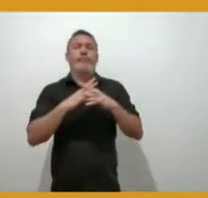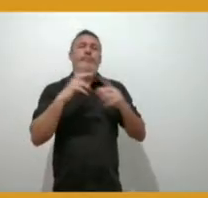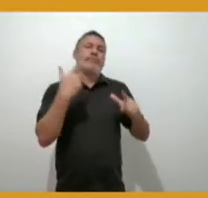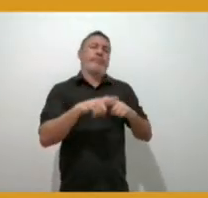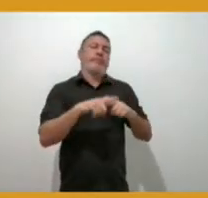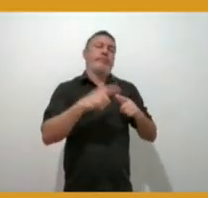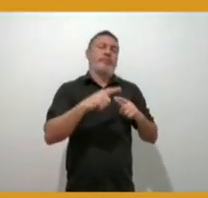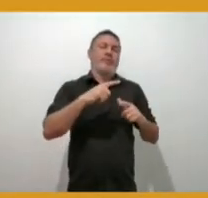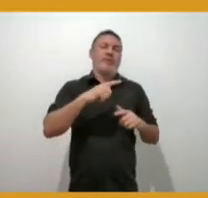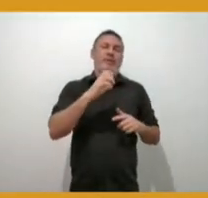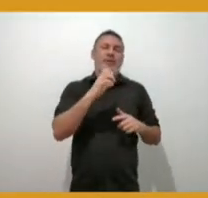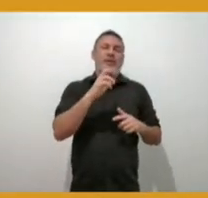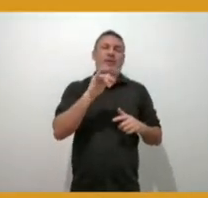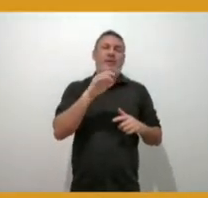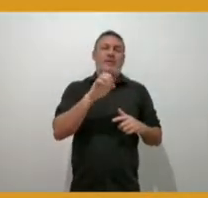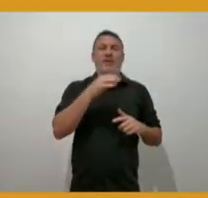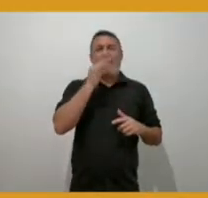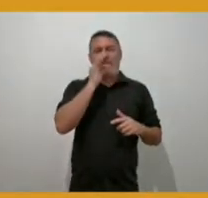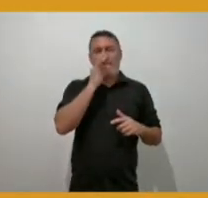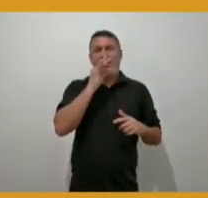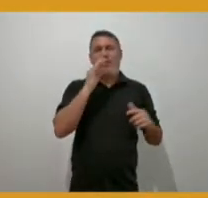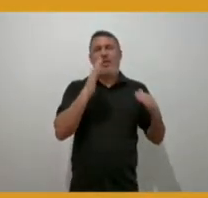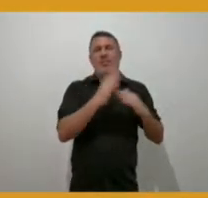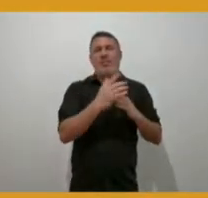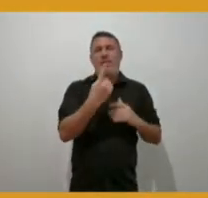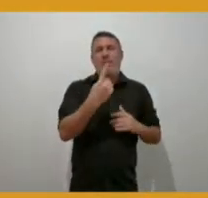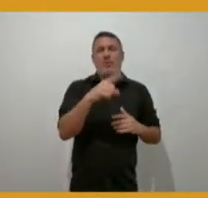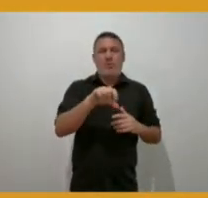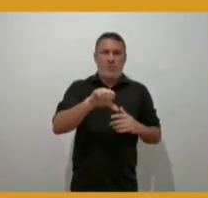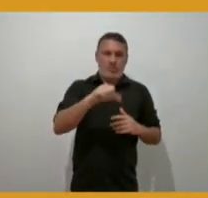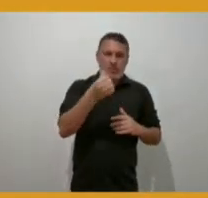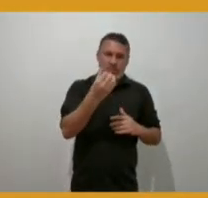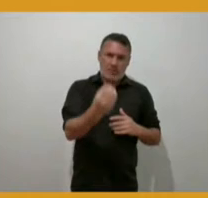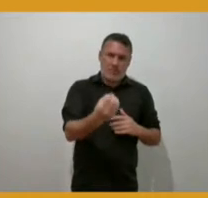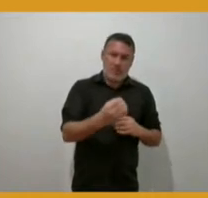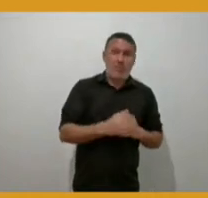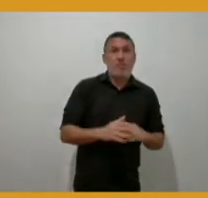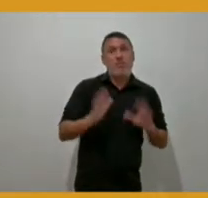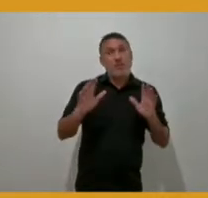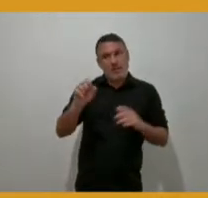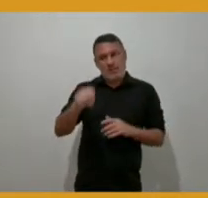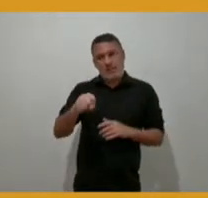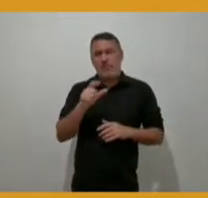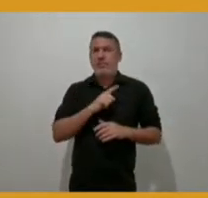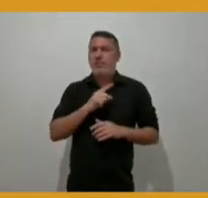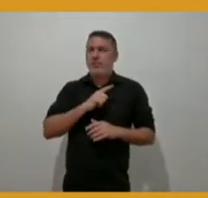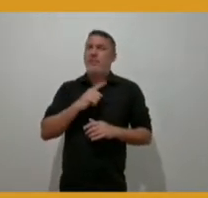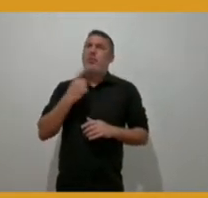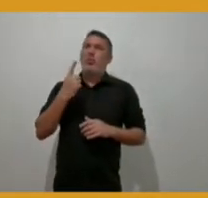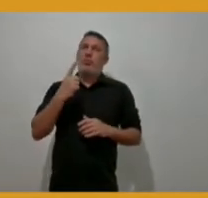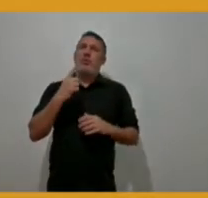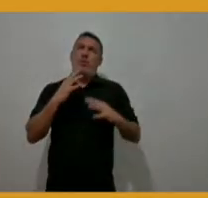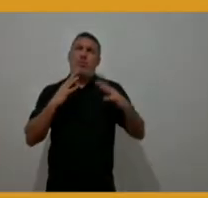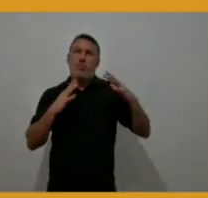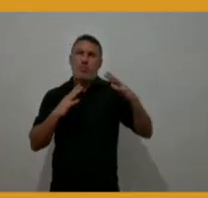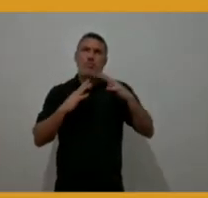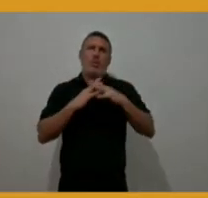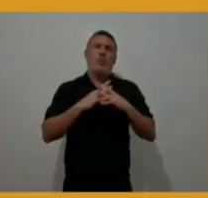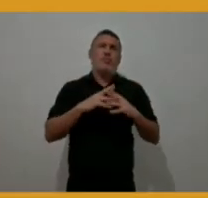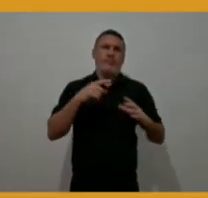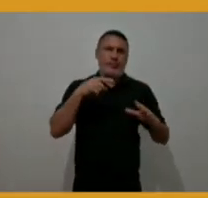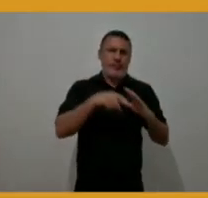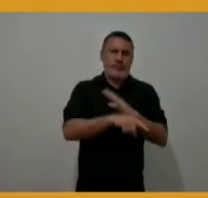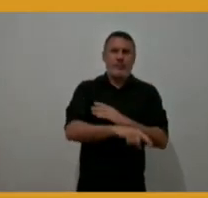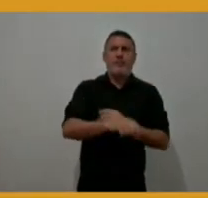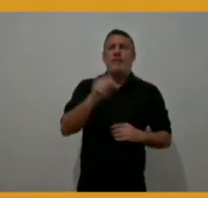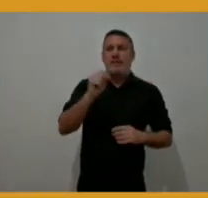anos 60. Mas sim, né, tivemos aí uma crise que foi muito, muito profunda, e